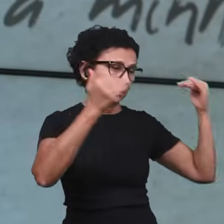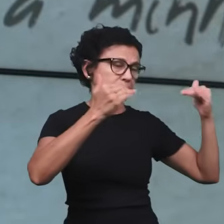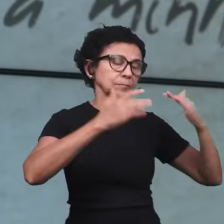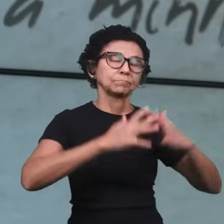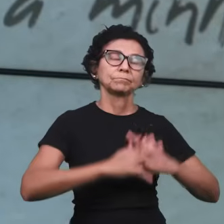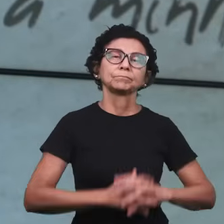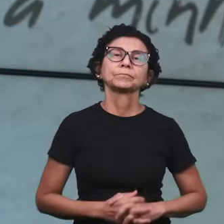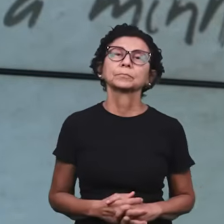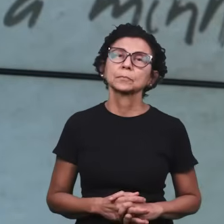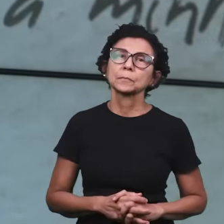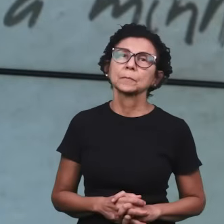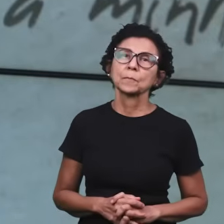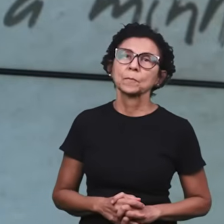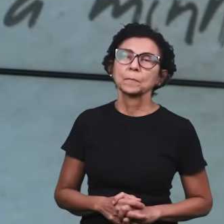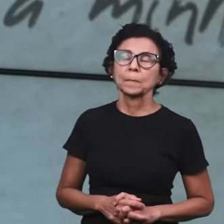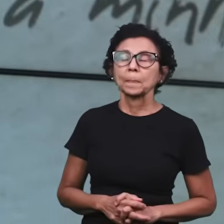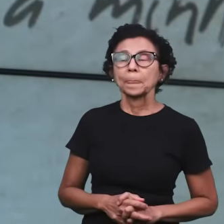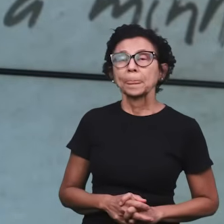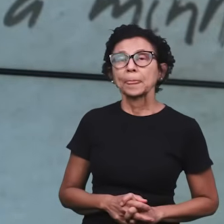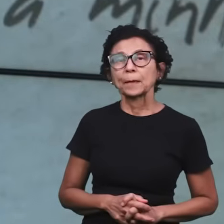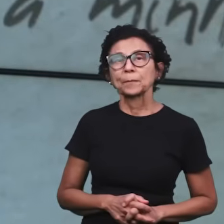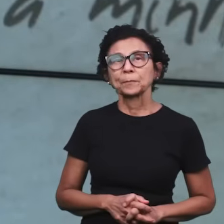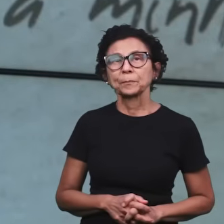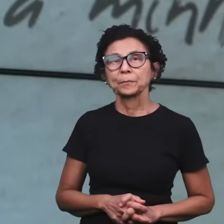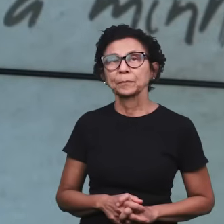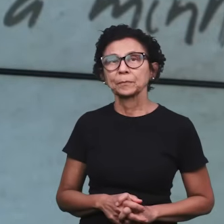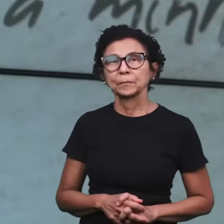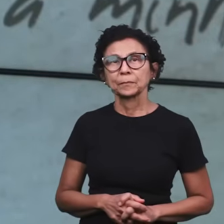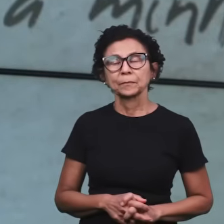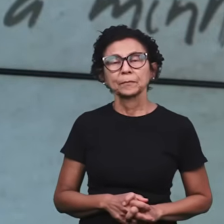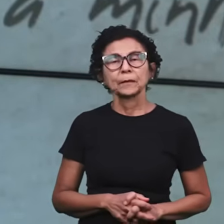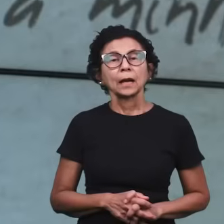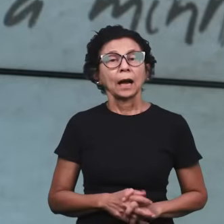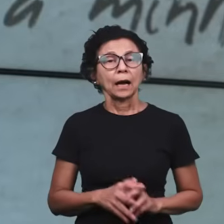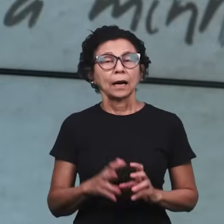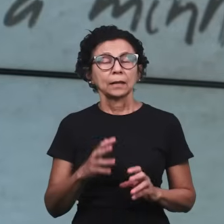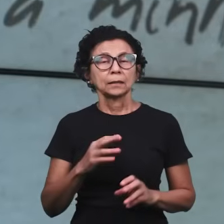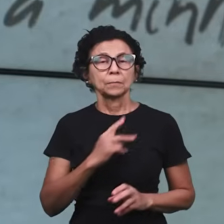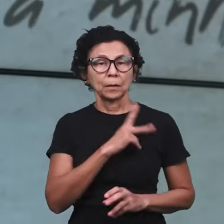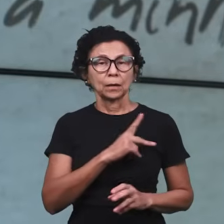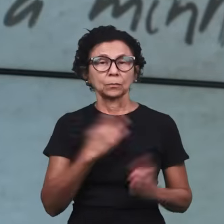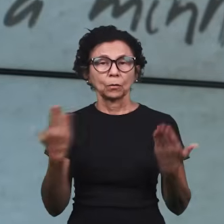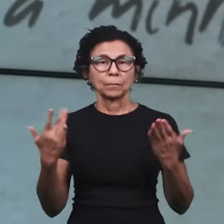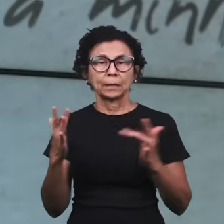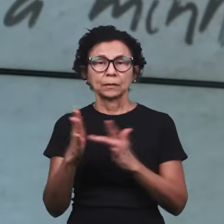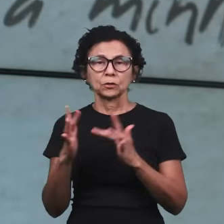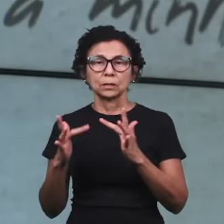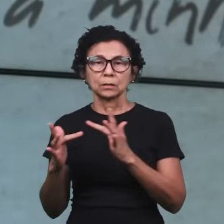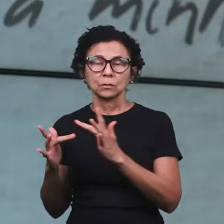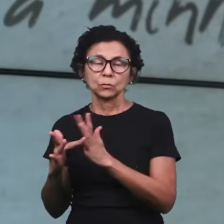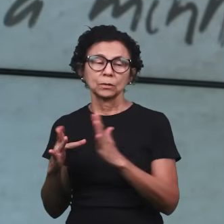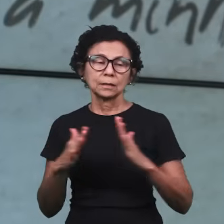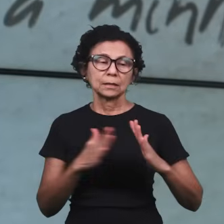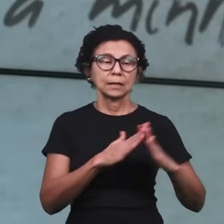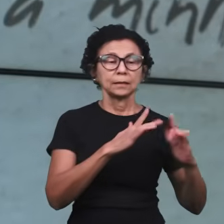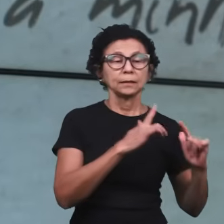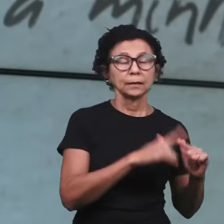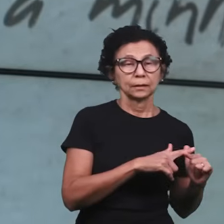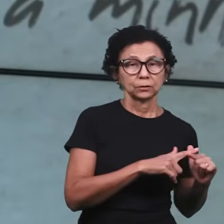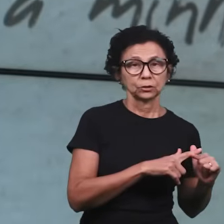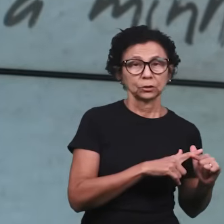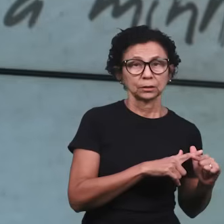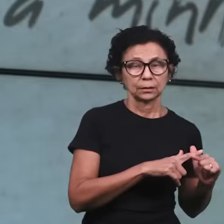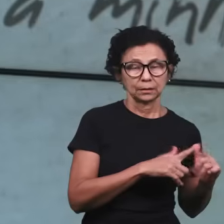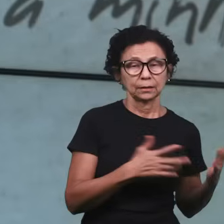aqui, Paulo fala assim, olha, amai as vossas esposas. Ele faz a comparação de Jesus com a igreja, como ele se entregou por